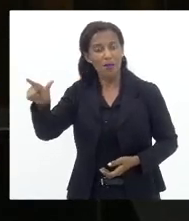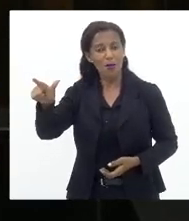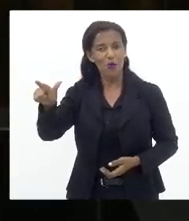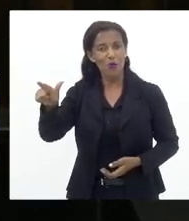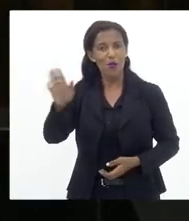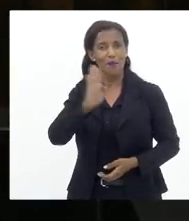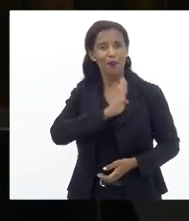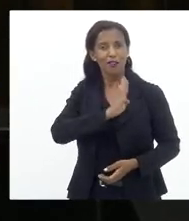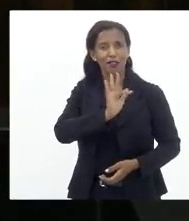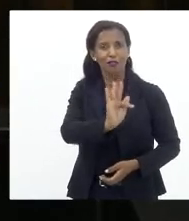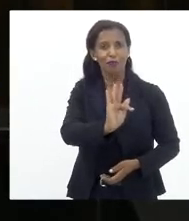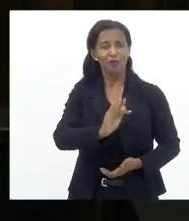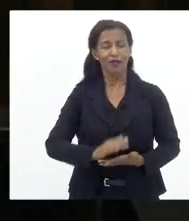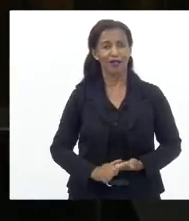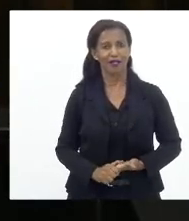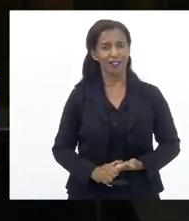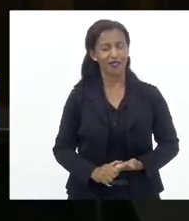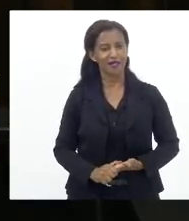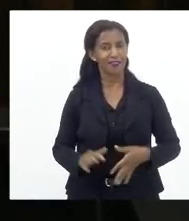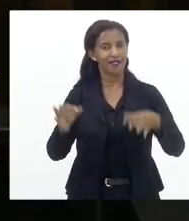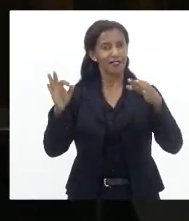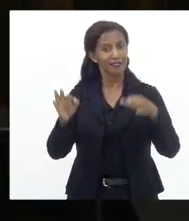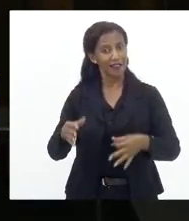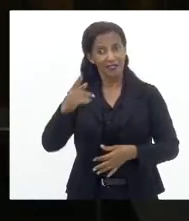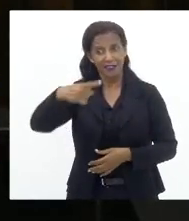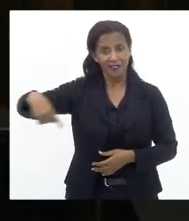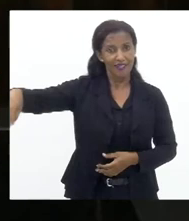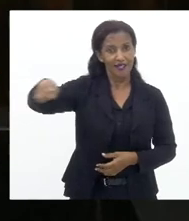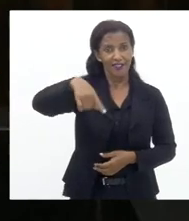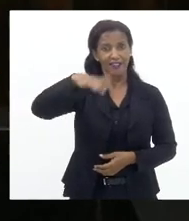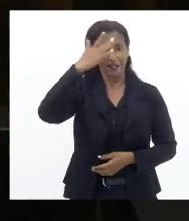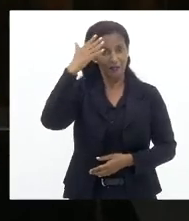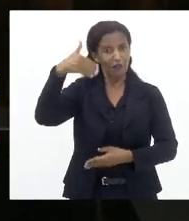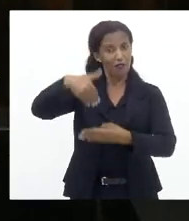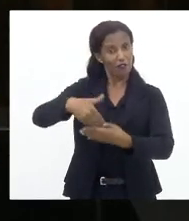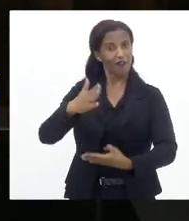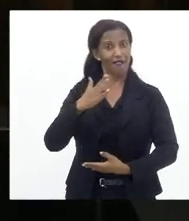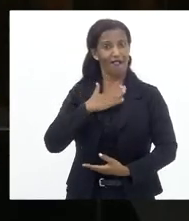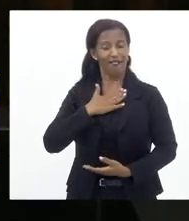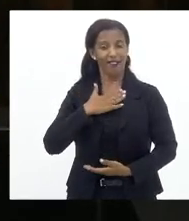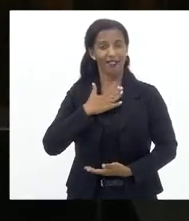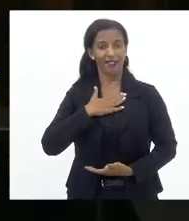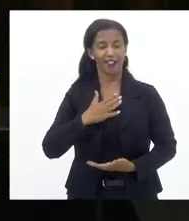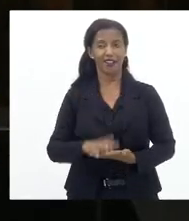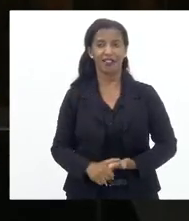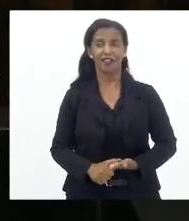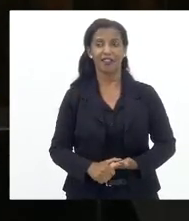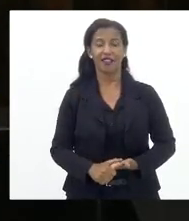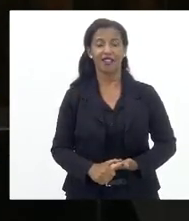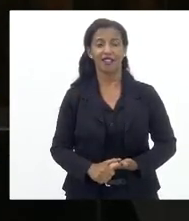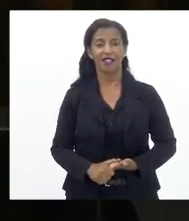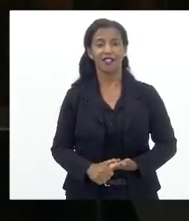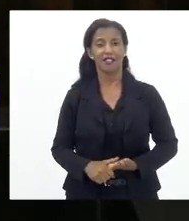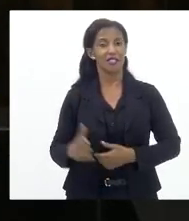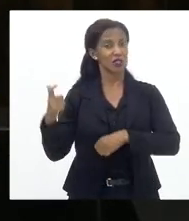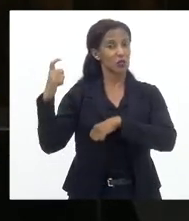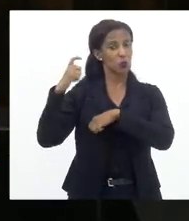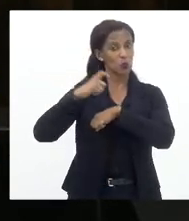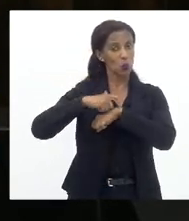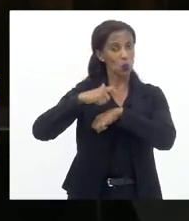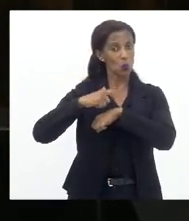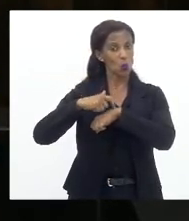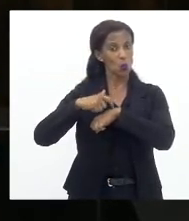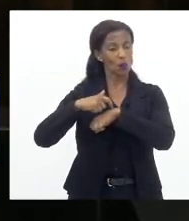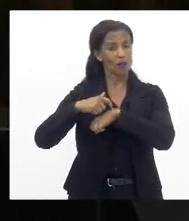na Baixada Fluminense e justamente esses eleitores os moradores da Baixada Fluminense que tem no momento de